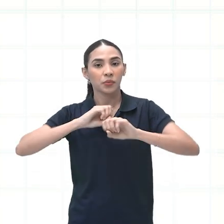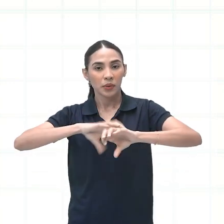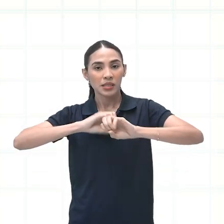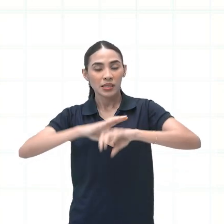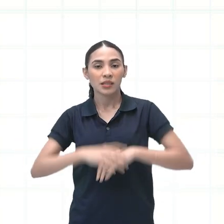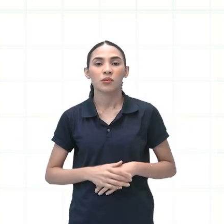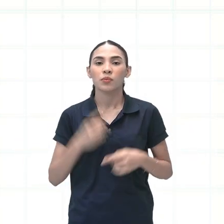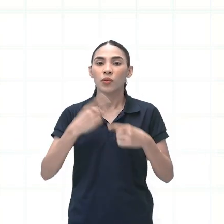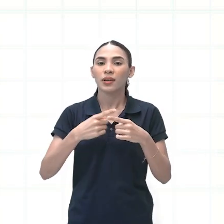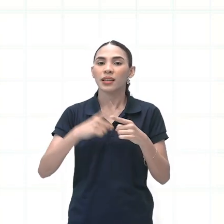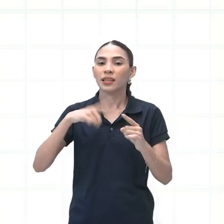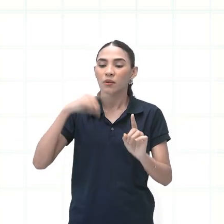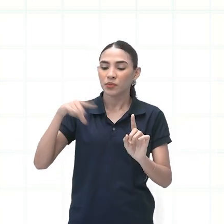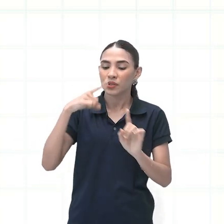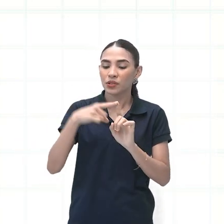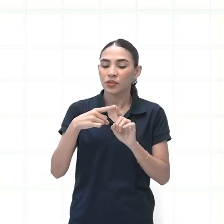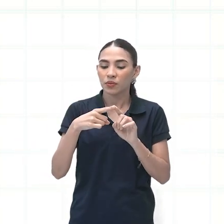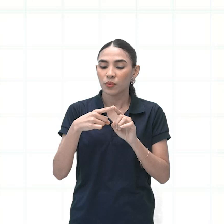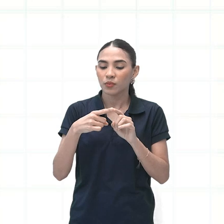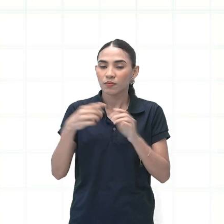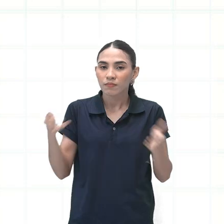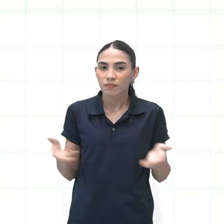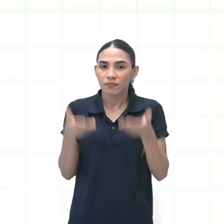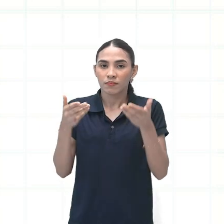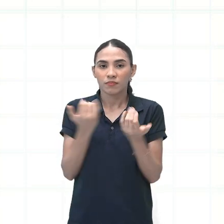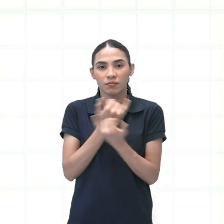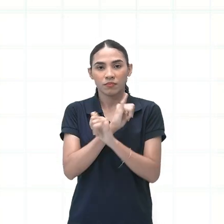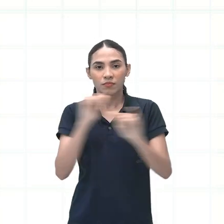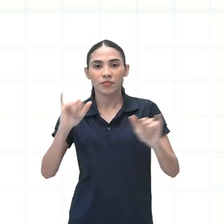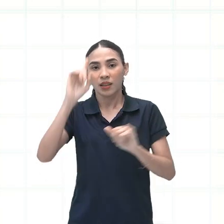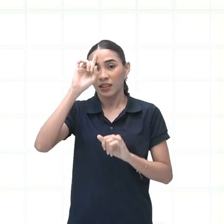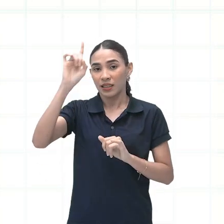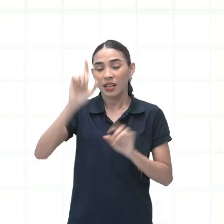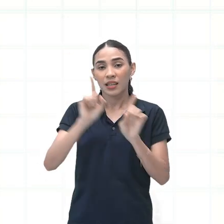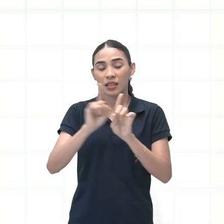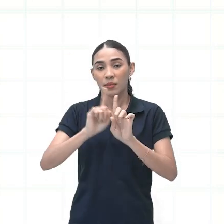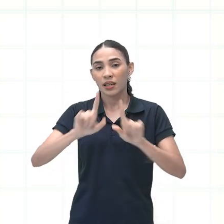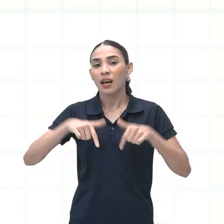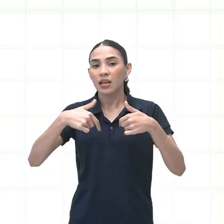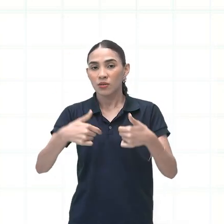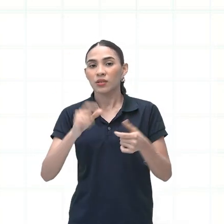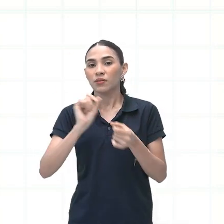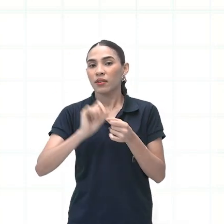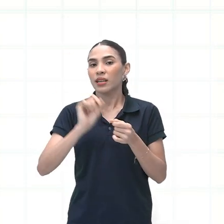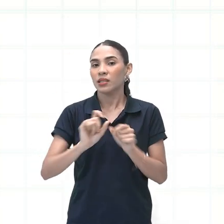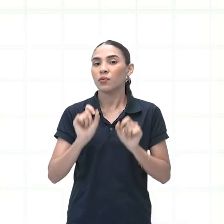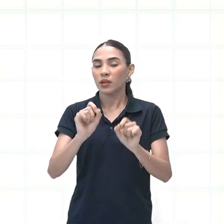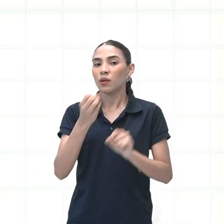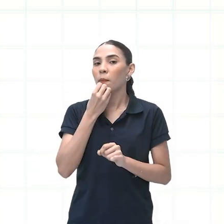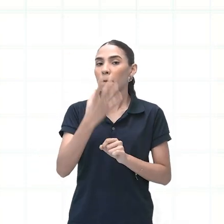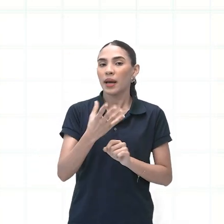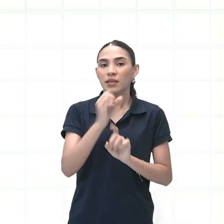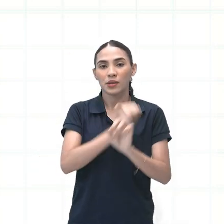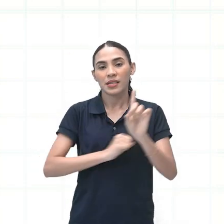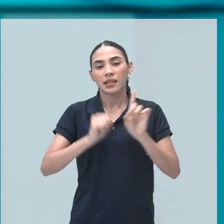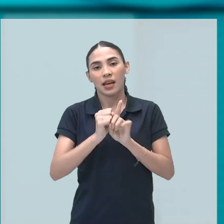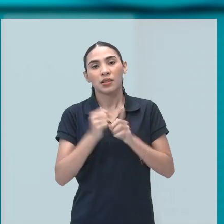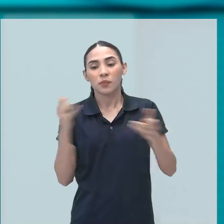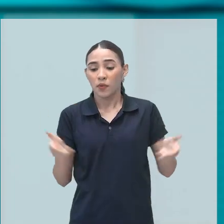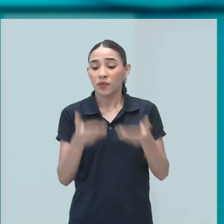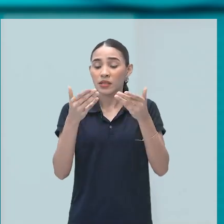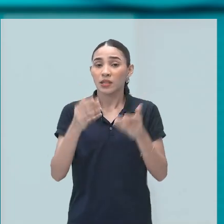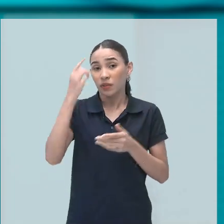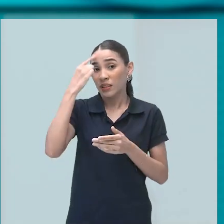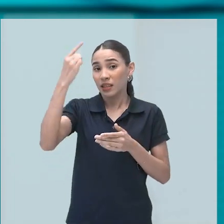Educação, porque busca promover ideias, promover ações que façam, que tragam bem para a sociedade, promovendo